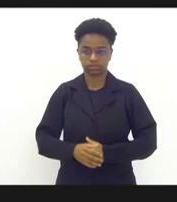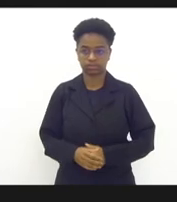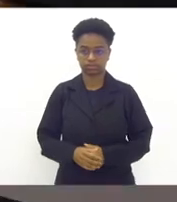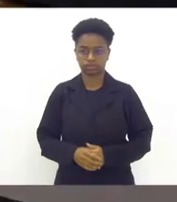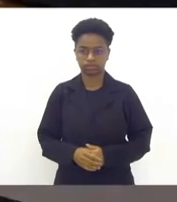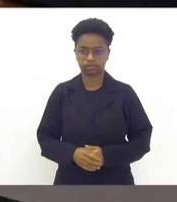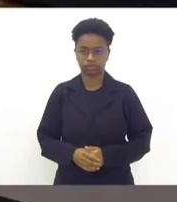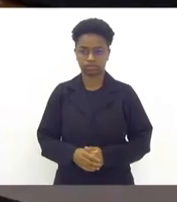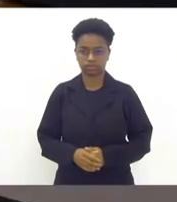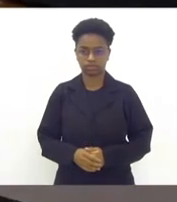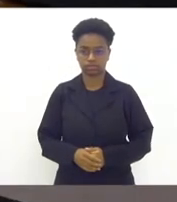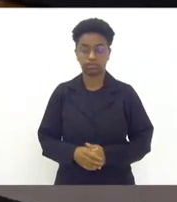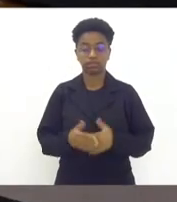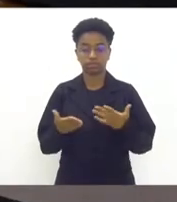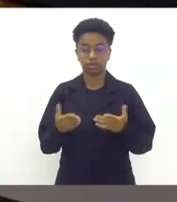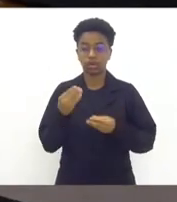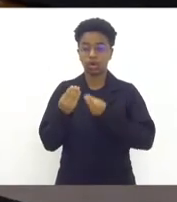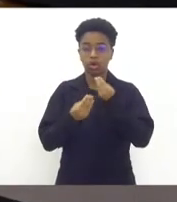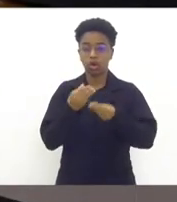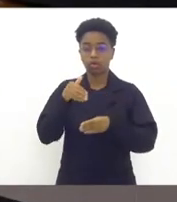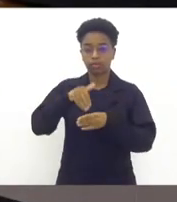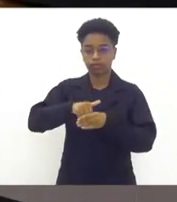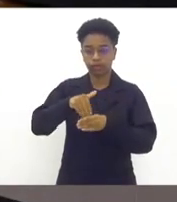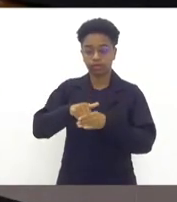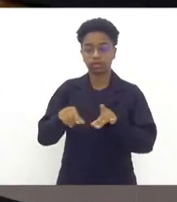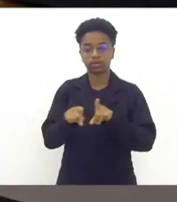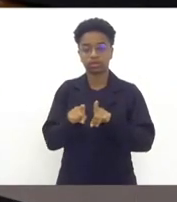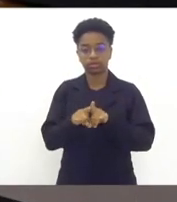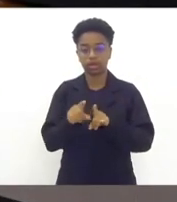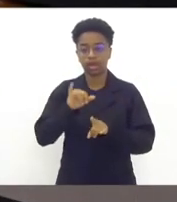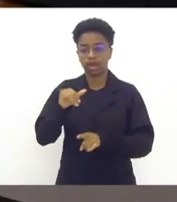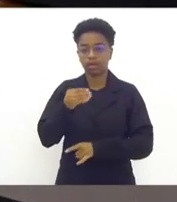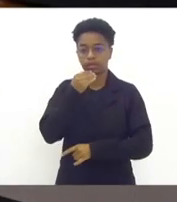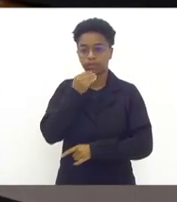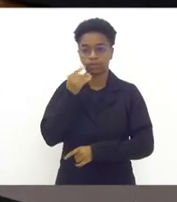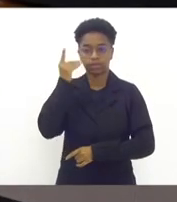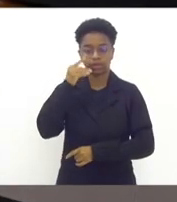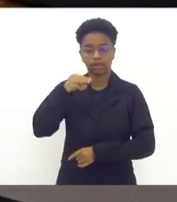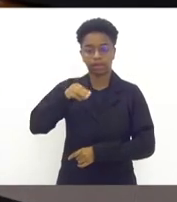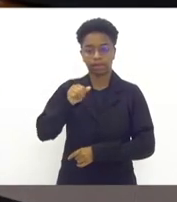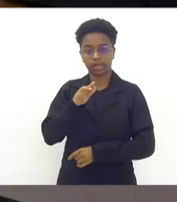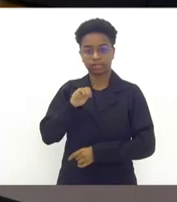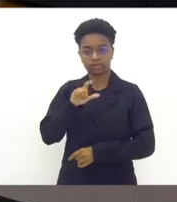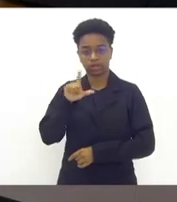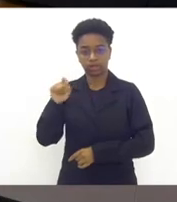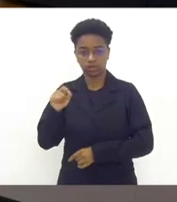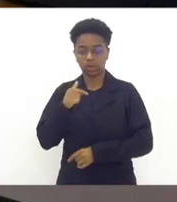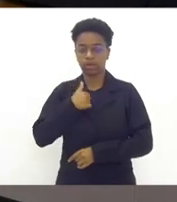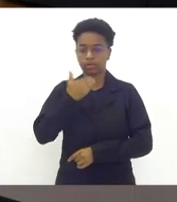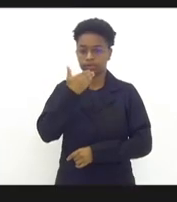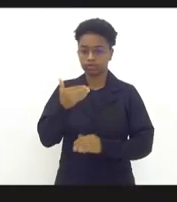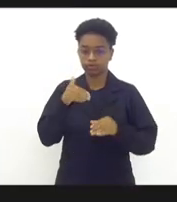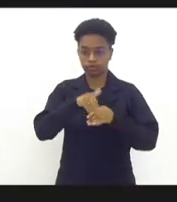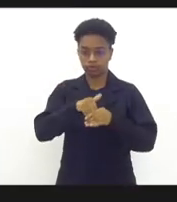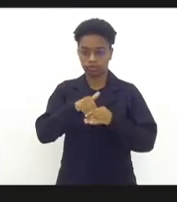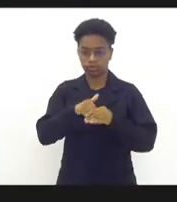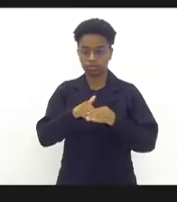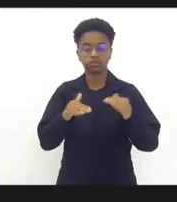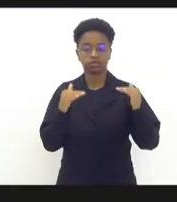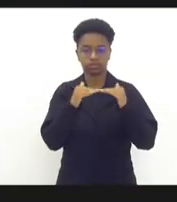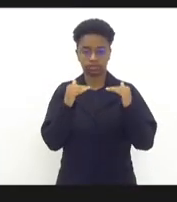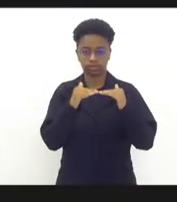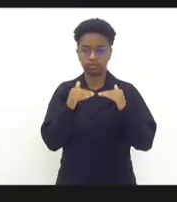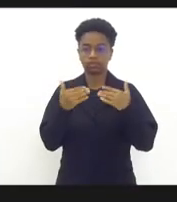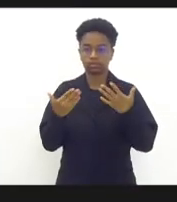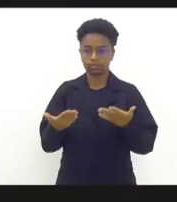Pois não. Então, como vota, aproveitar, deputado Marcelo seu Dino, também vou recolher o voto favorável de Vossa Excelência.